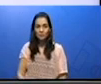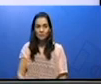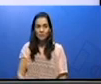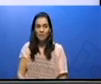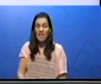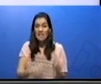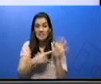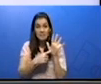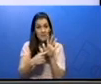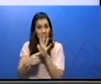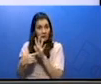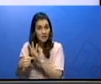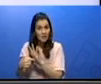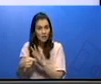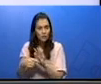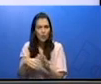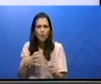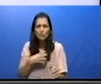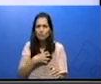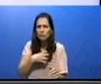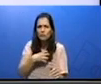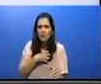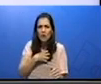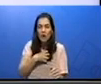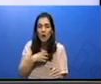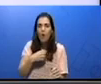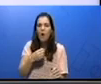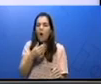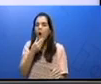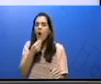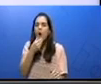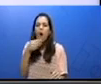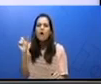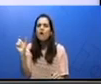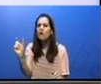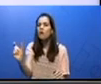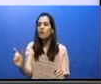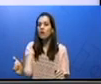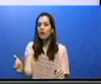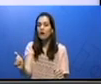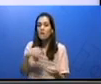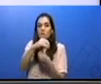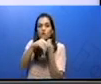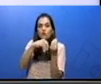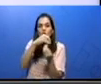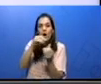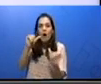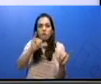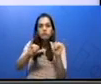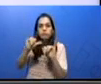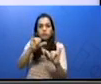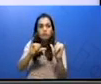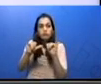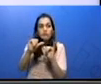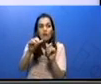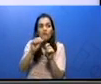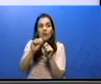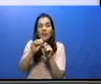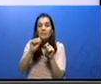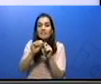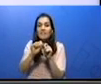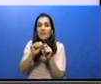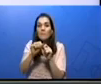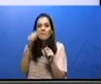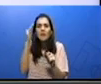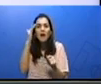Seguindo, né, os conceitos de Empédocles, os alquimistas da época eles trabalhavam arduamente na tentativa de obter ouro